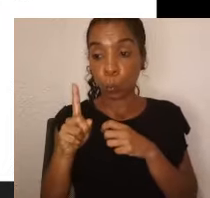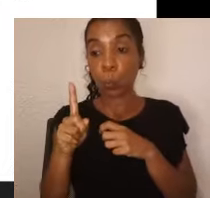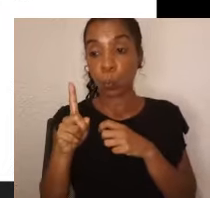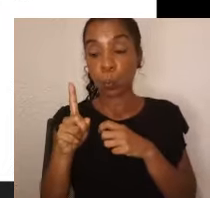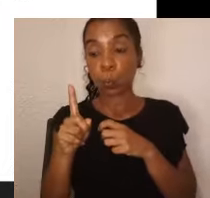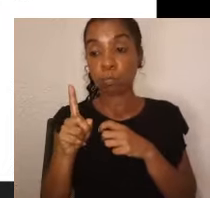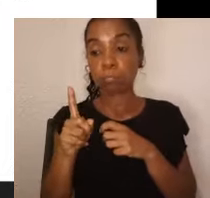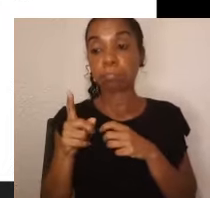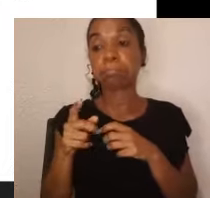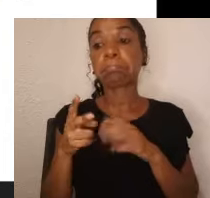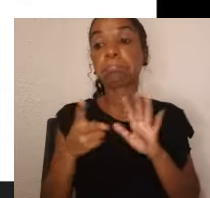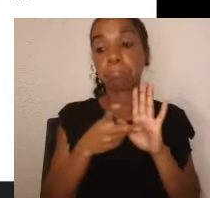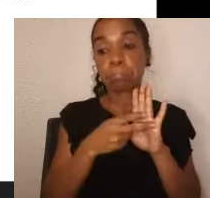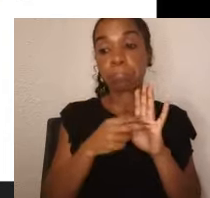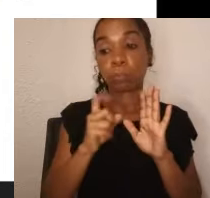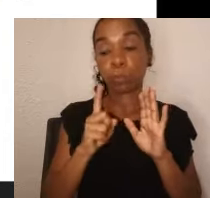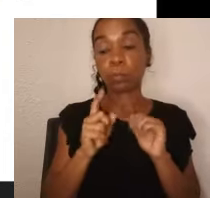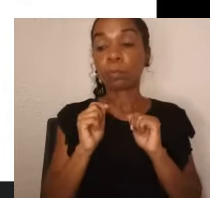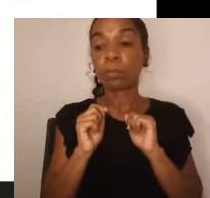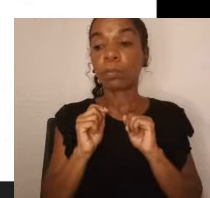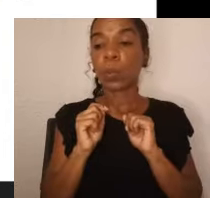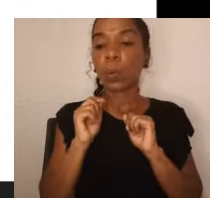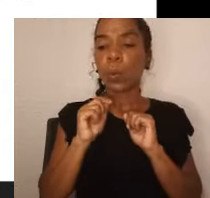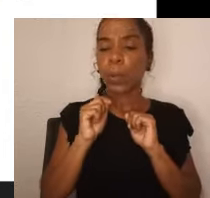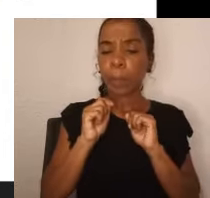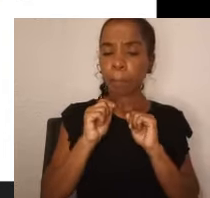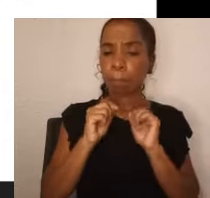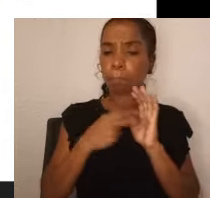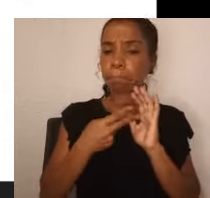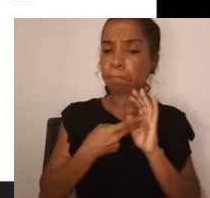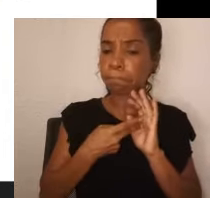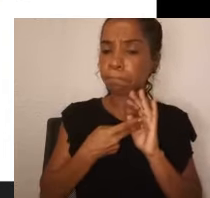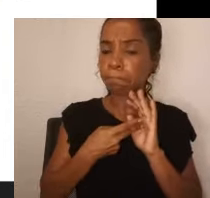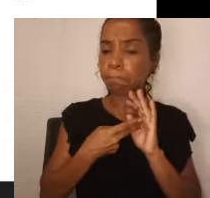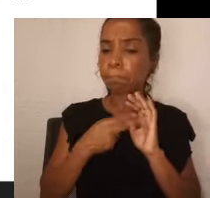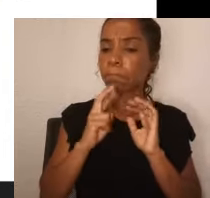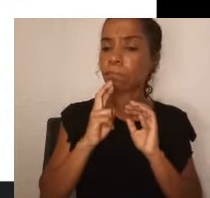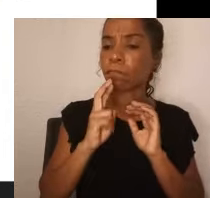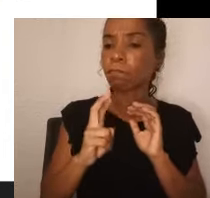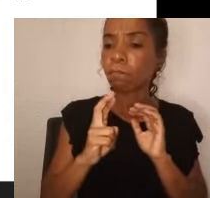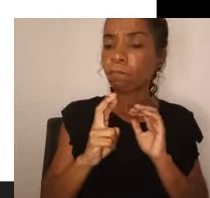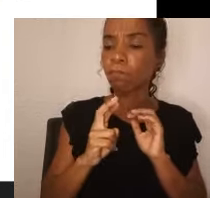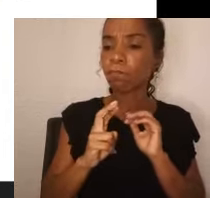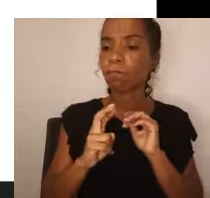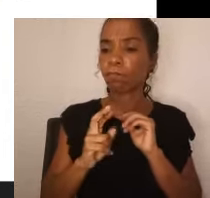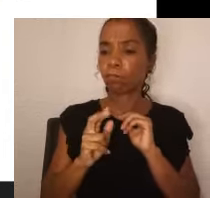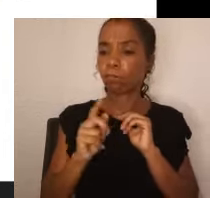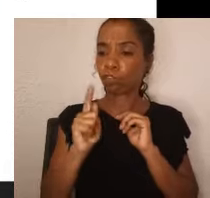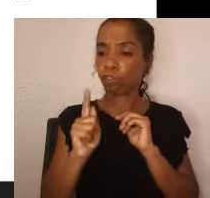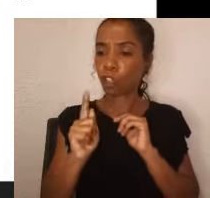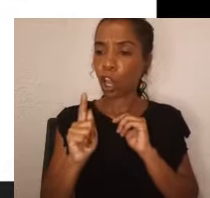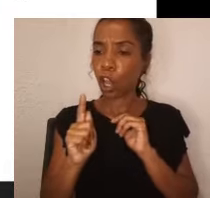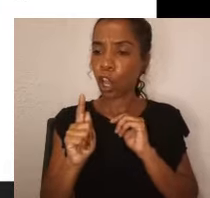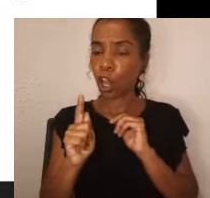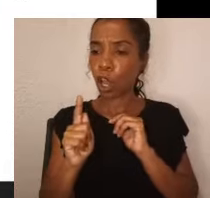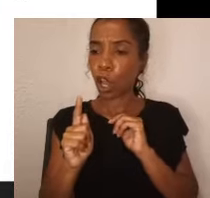que vocês reparam que o valor da função g no ponto 1 não é 1, né? Não é o valor do limite, é igual